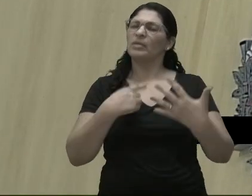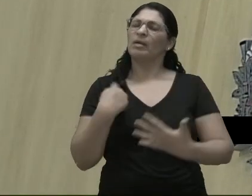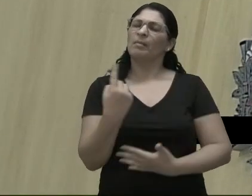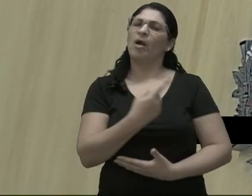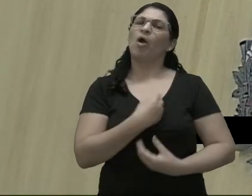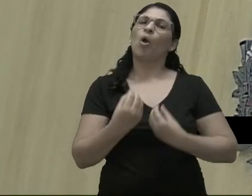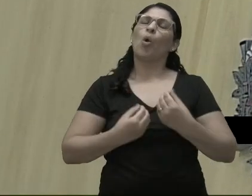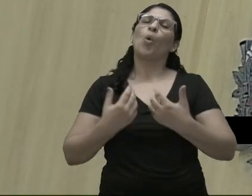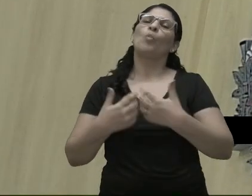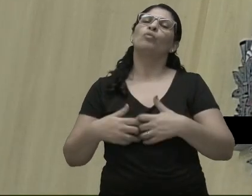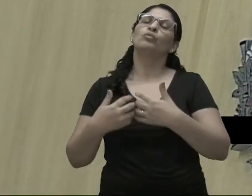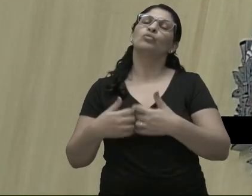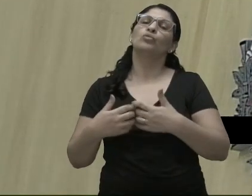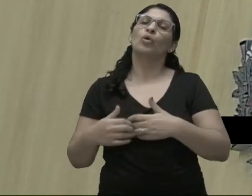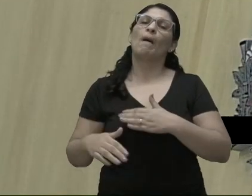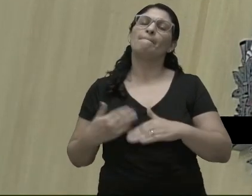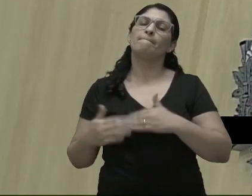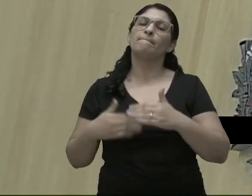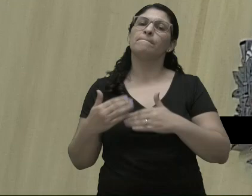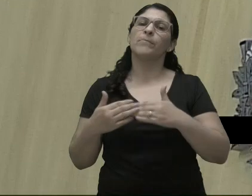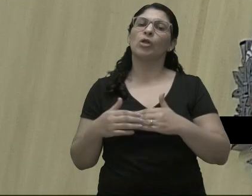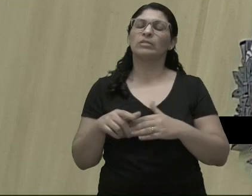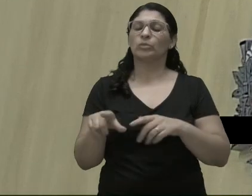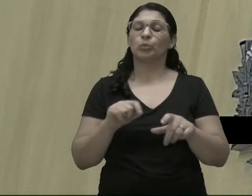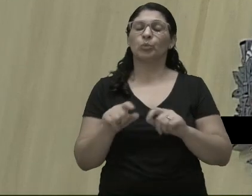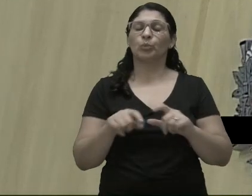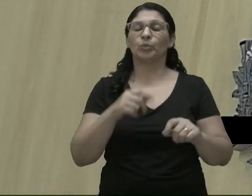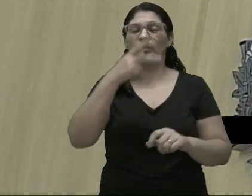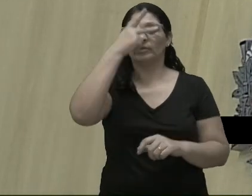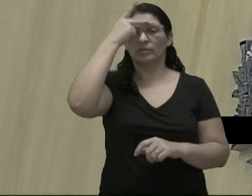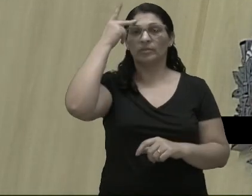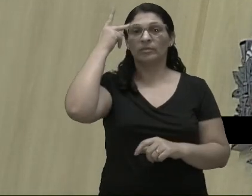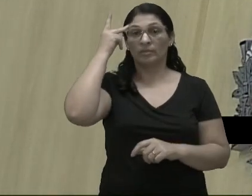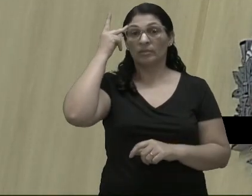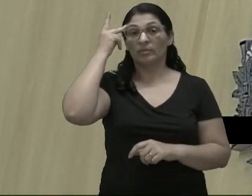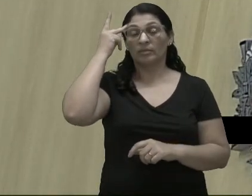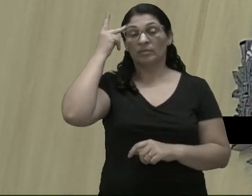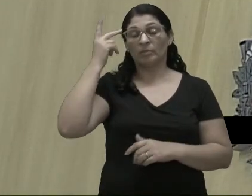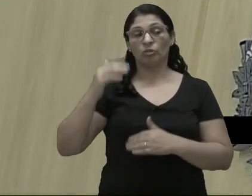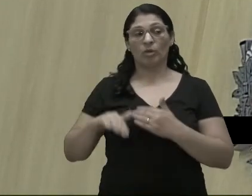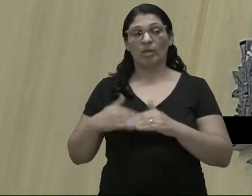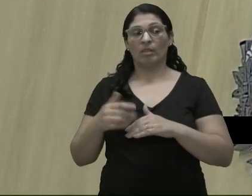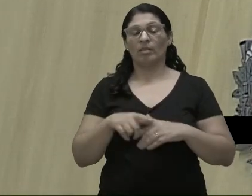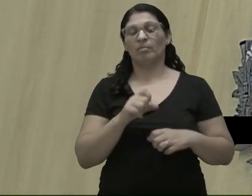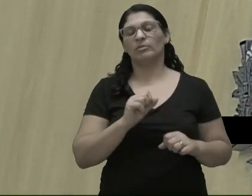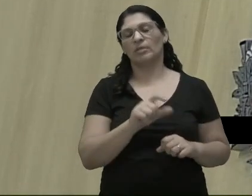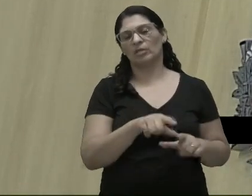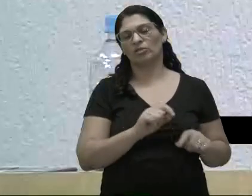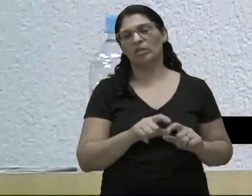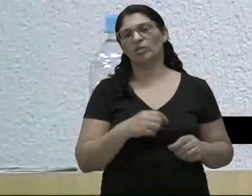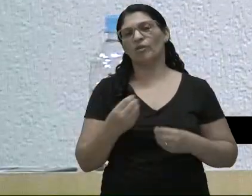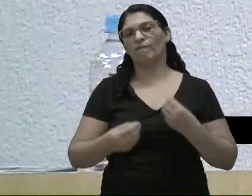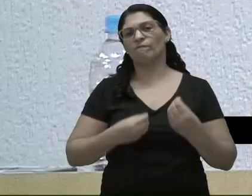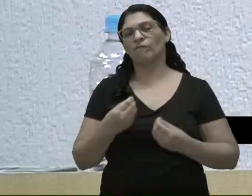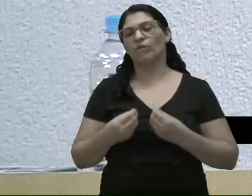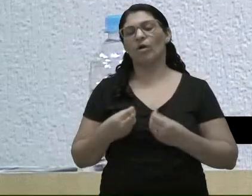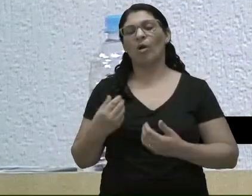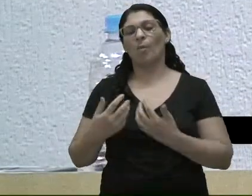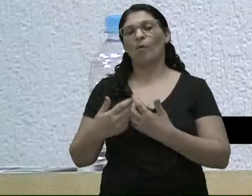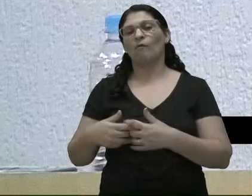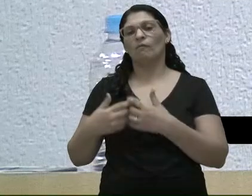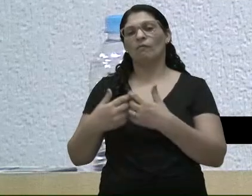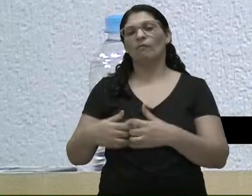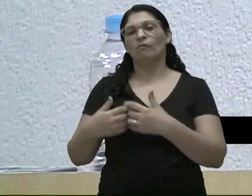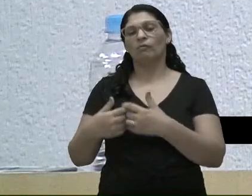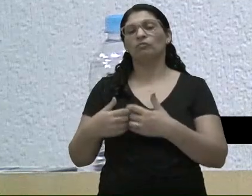esse processo de classificação dessas pessoas que fizeram esse processo seletivo? Como funciona a pontuação, questão